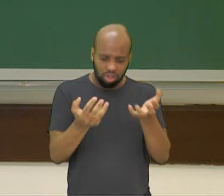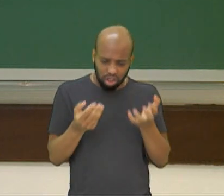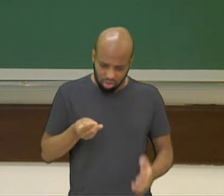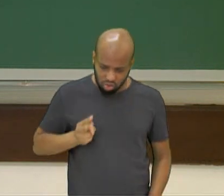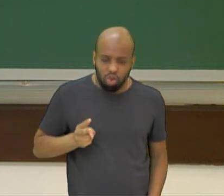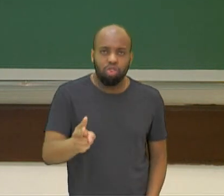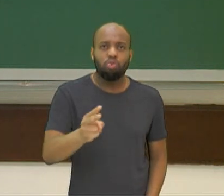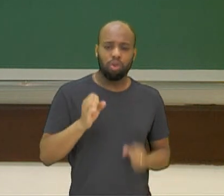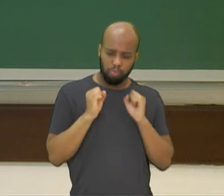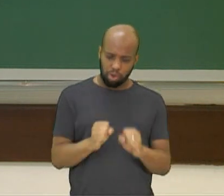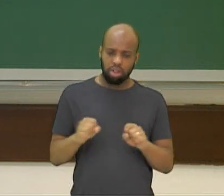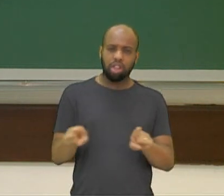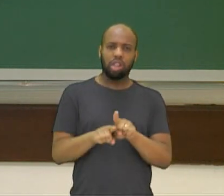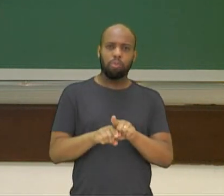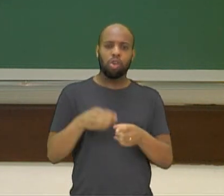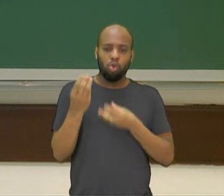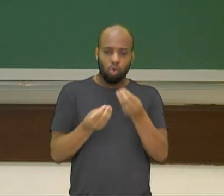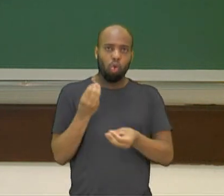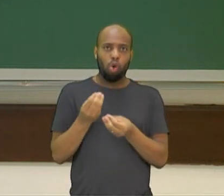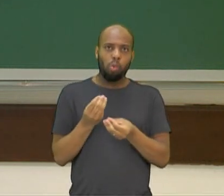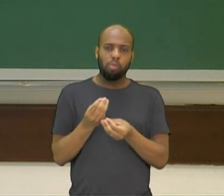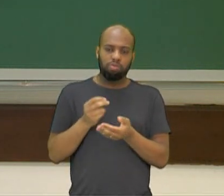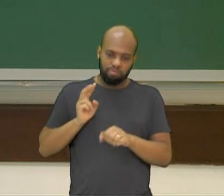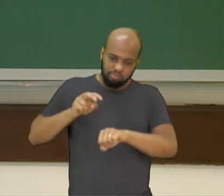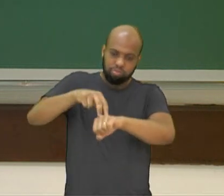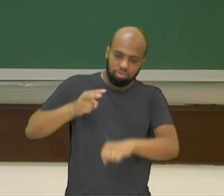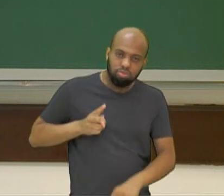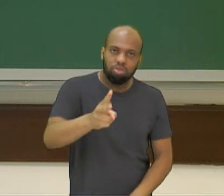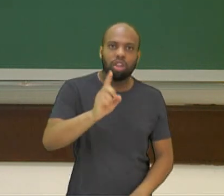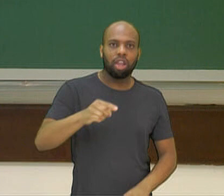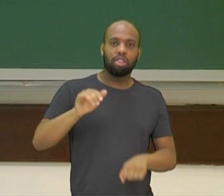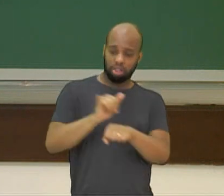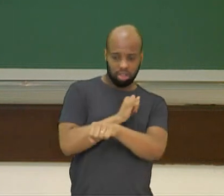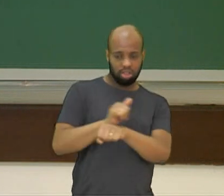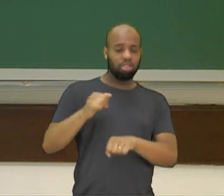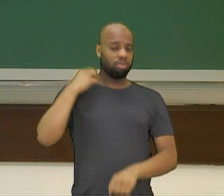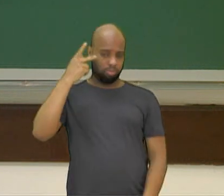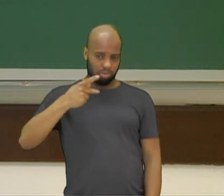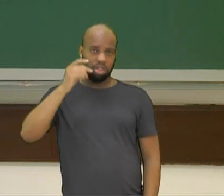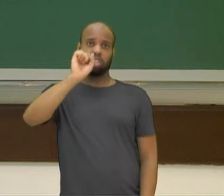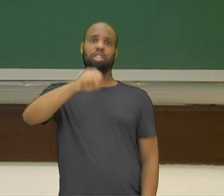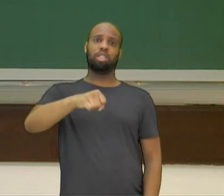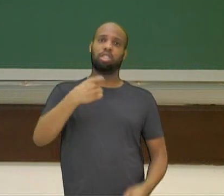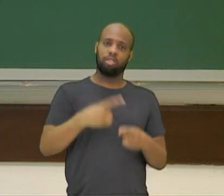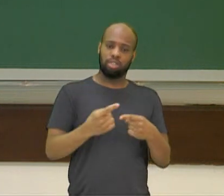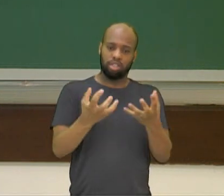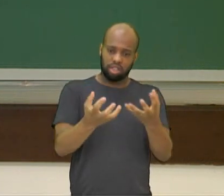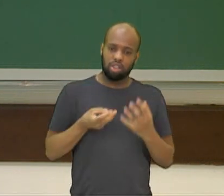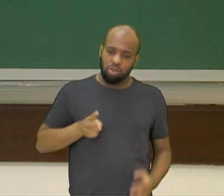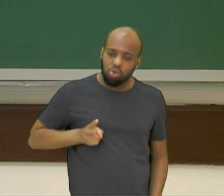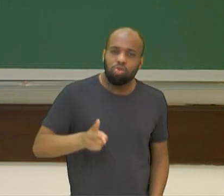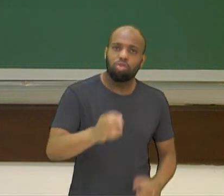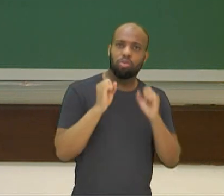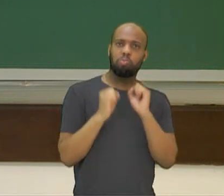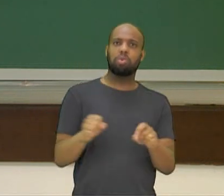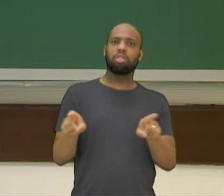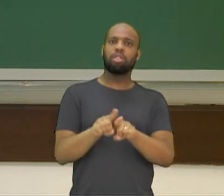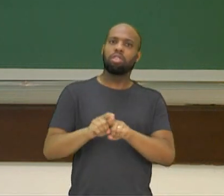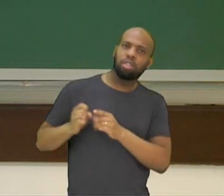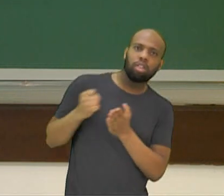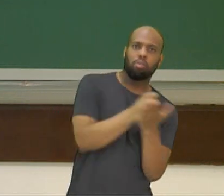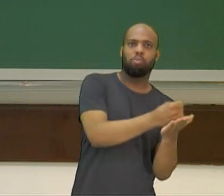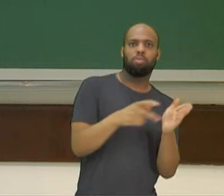poder e na manutenção desse poder. Então, são estratégias políticas. Estratégias para manter o seu poder e manter o seu